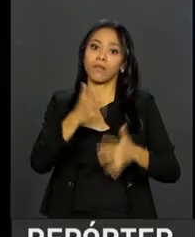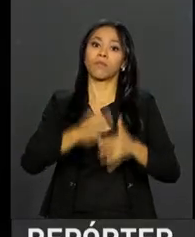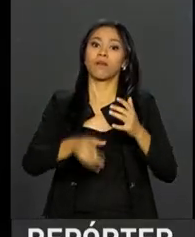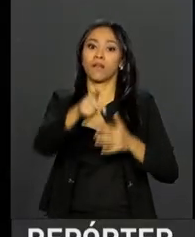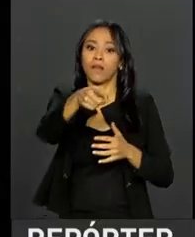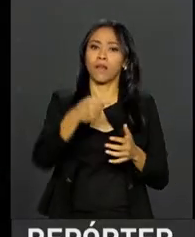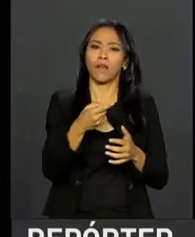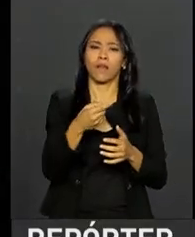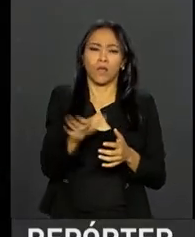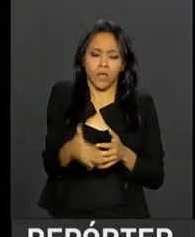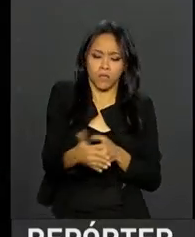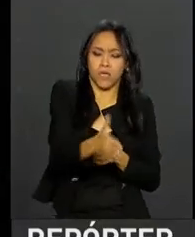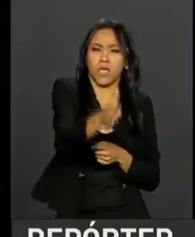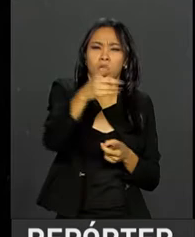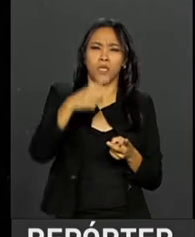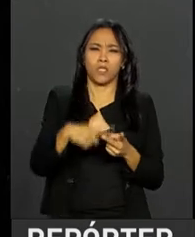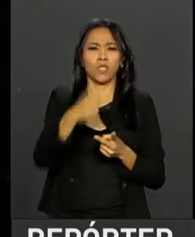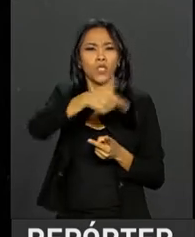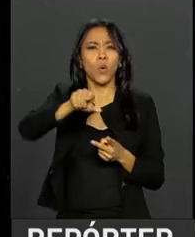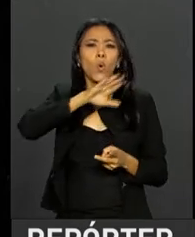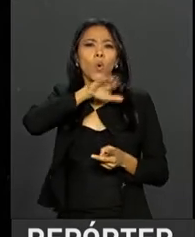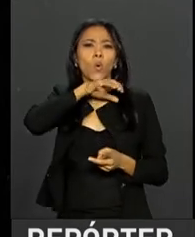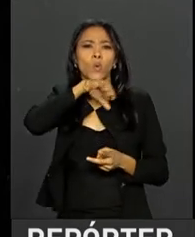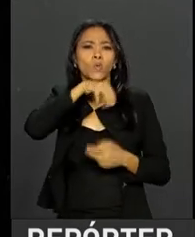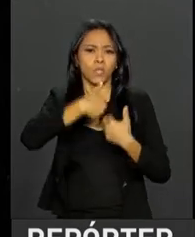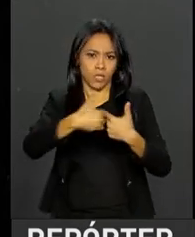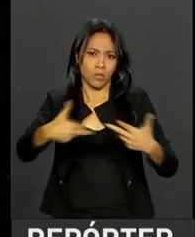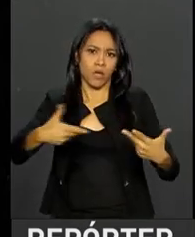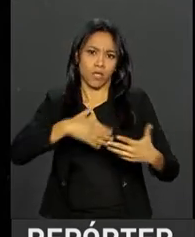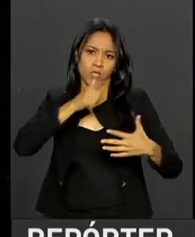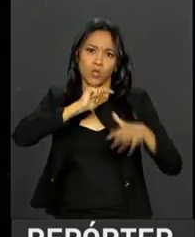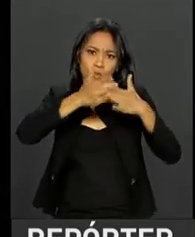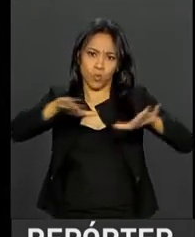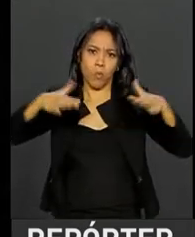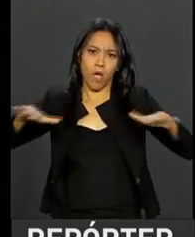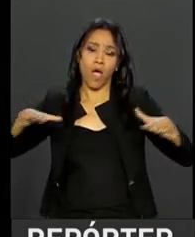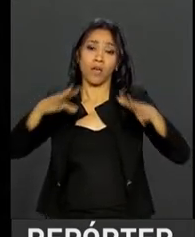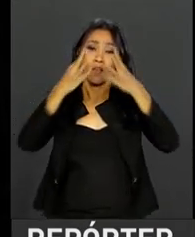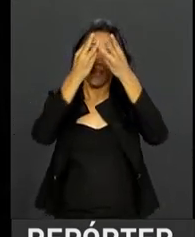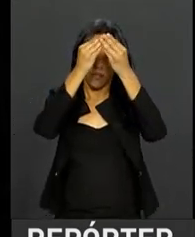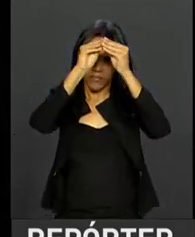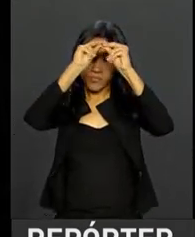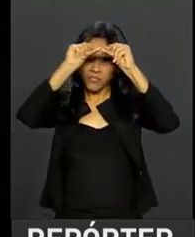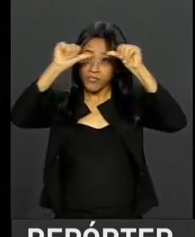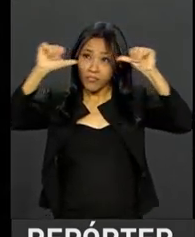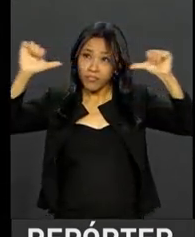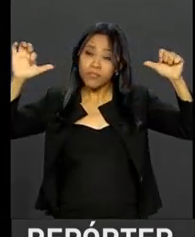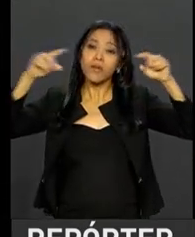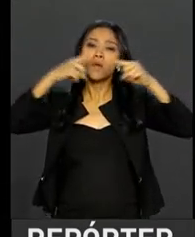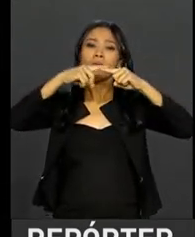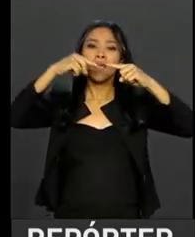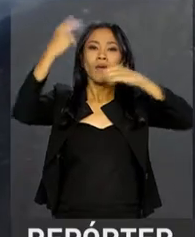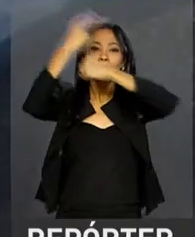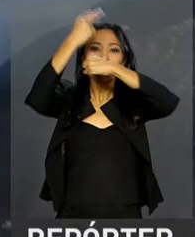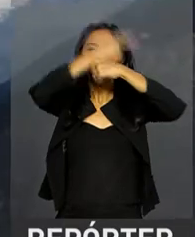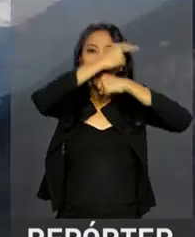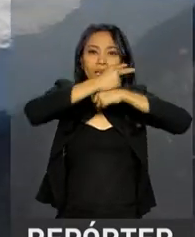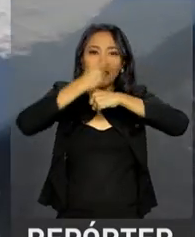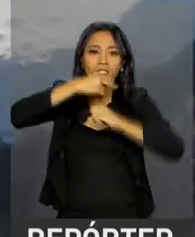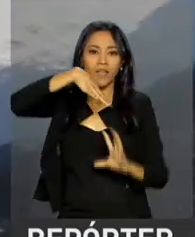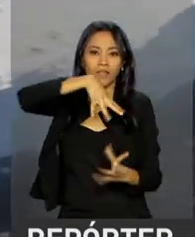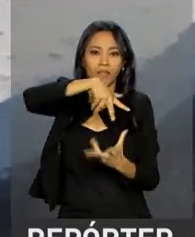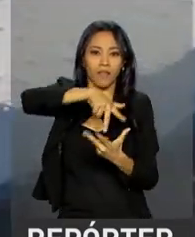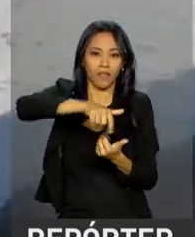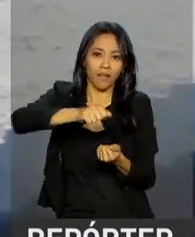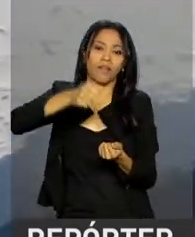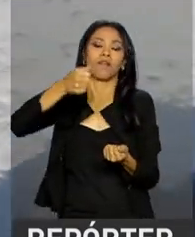peixes e outros animais marinhos, além de destruir a camada de ozônio que protege a Terra das radiações solares. Pensando em